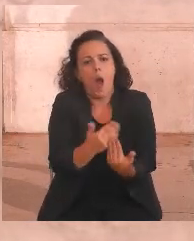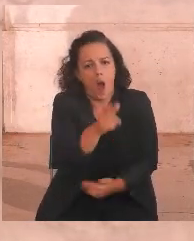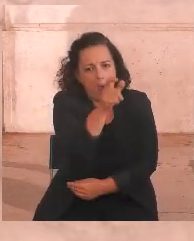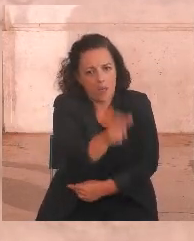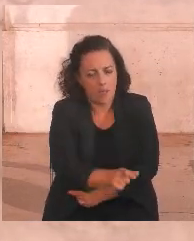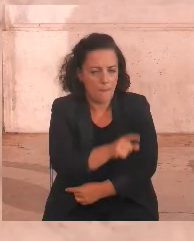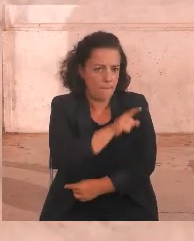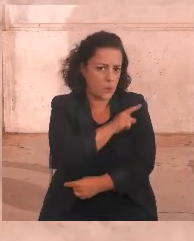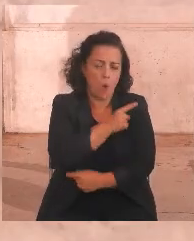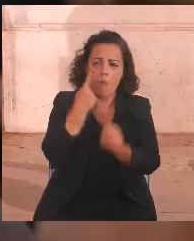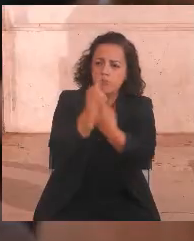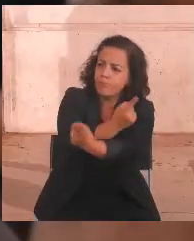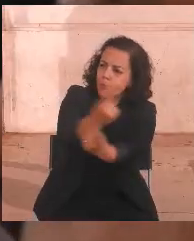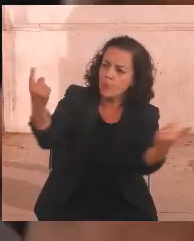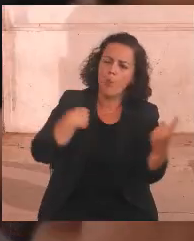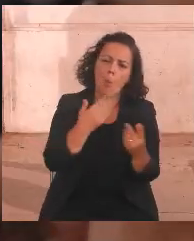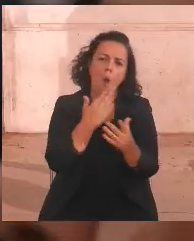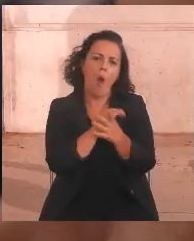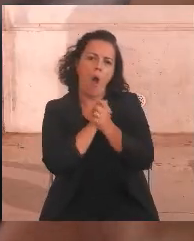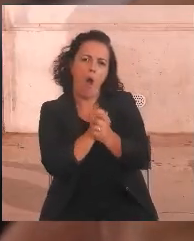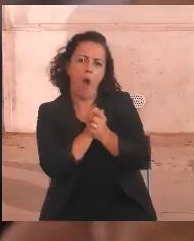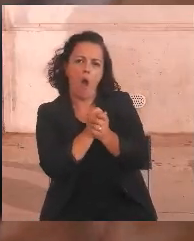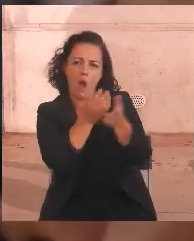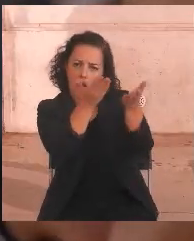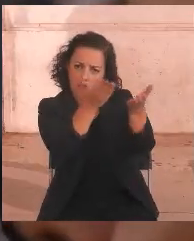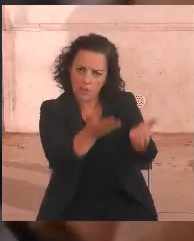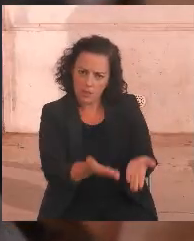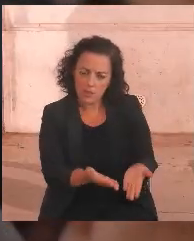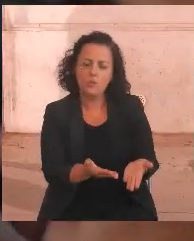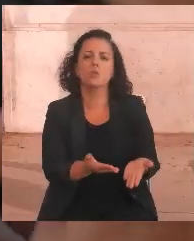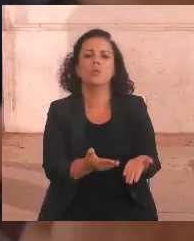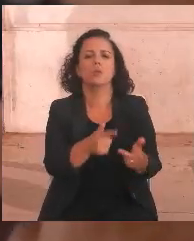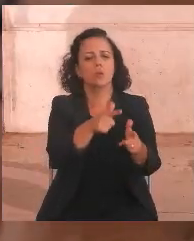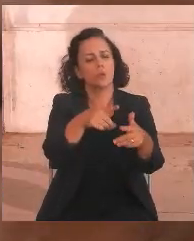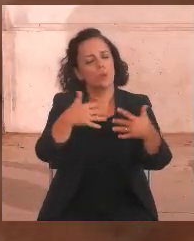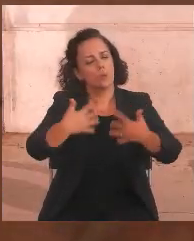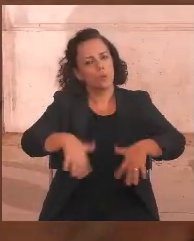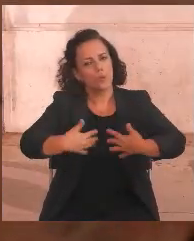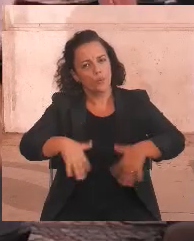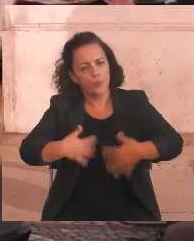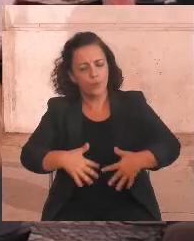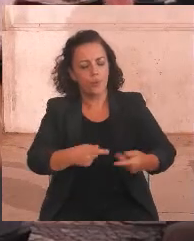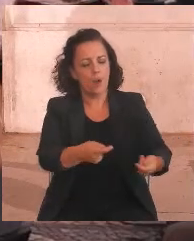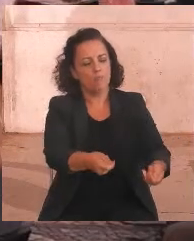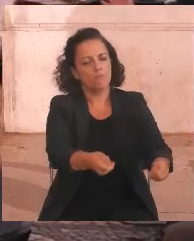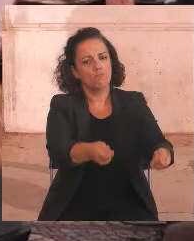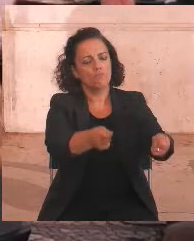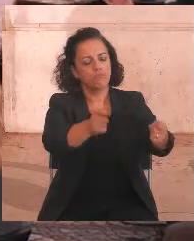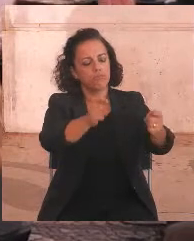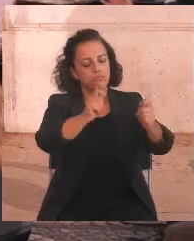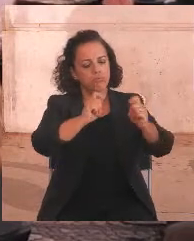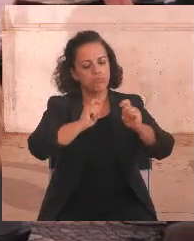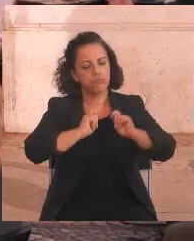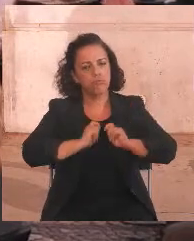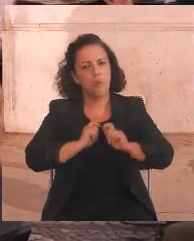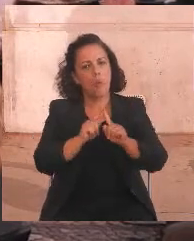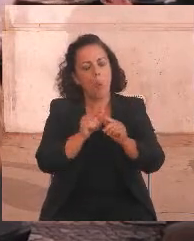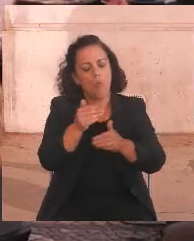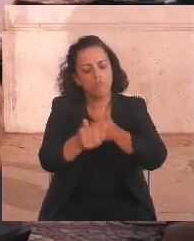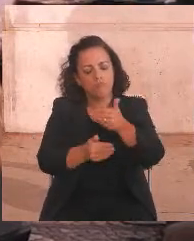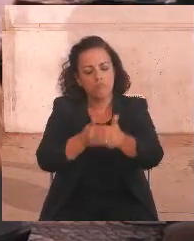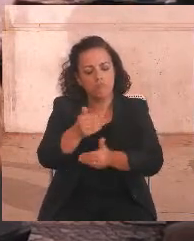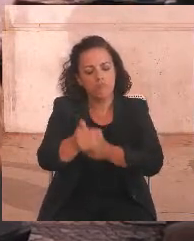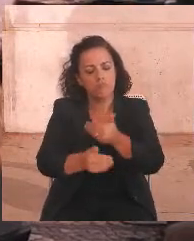agradeço publicamente por esta passagem tão digna, tão democrática e por tudo